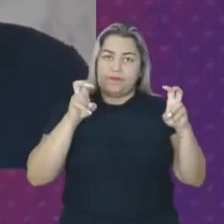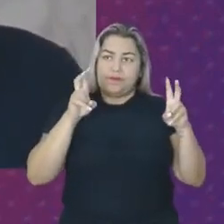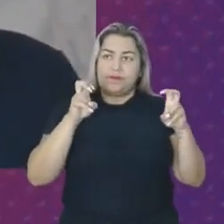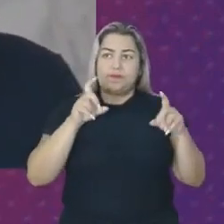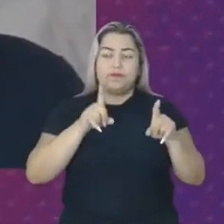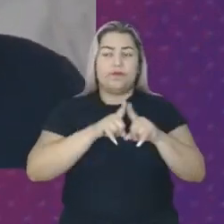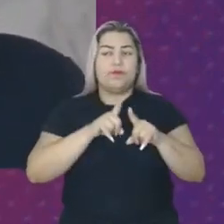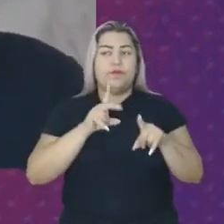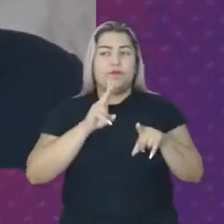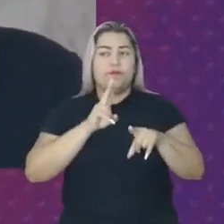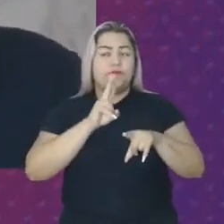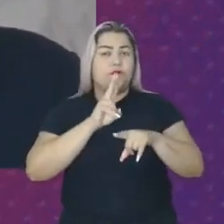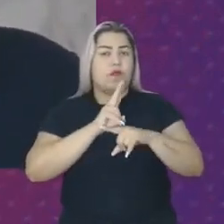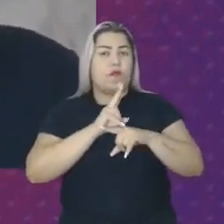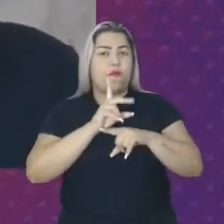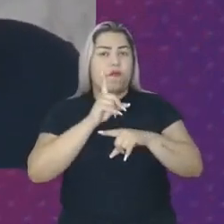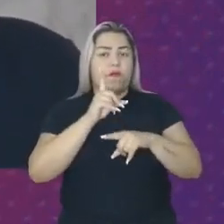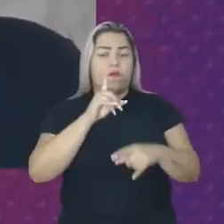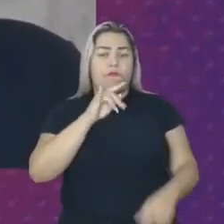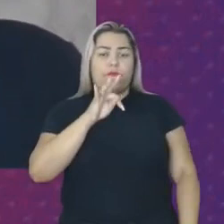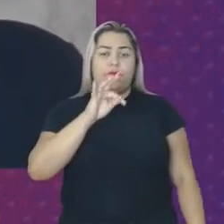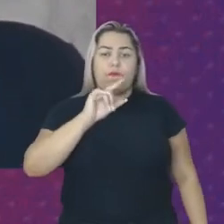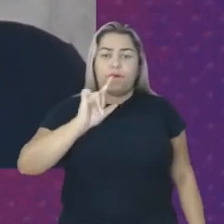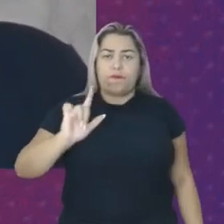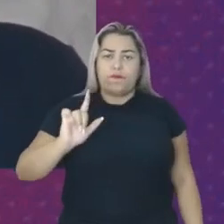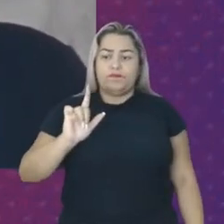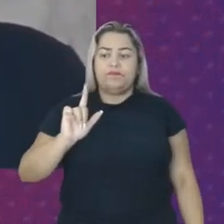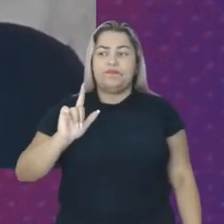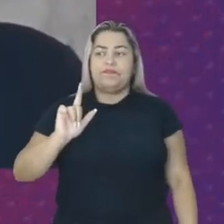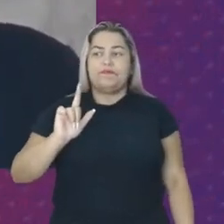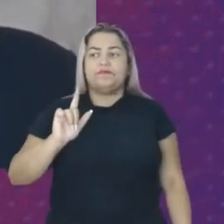stalking, perseguição digital,